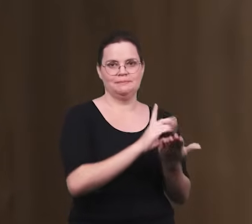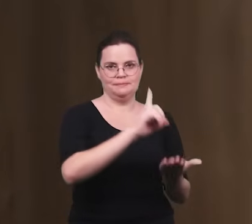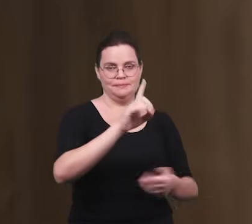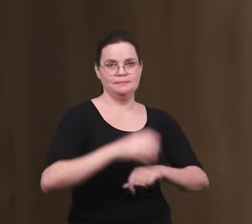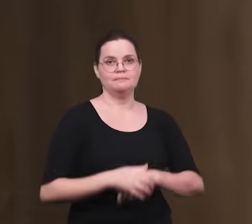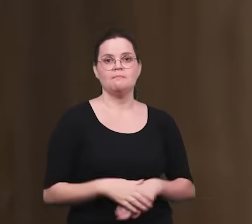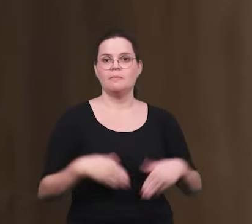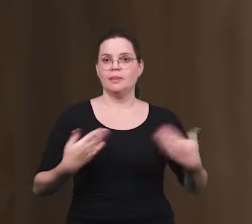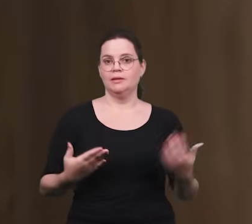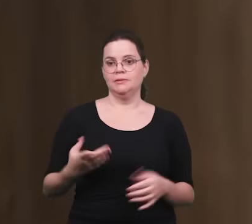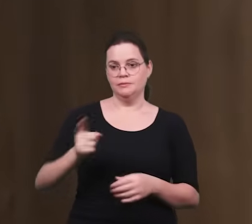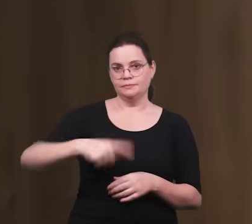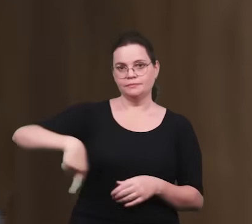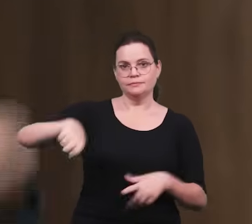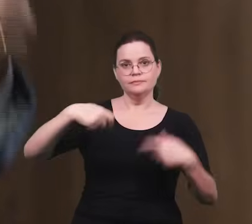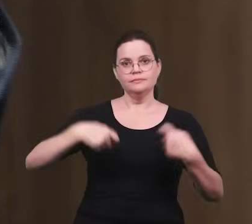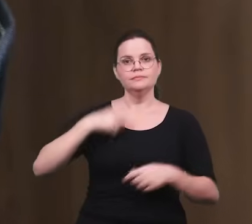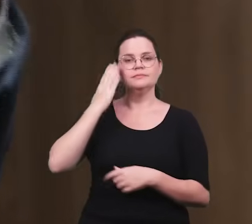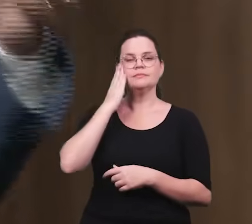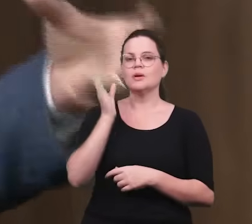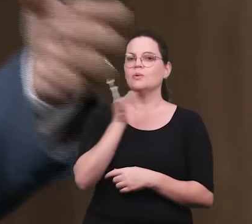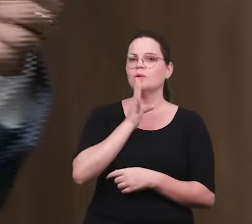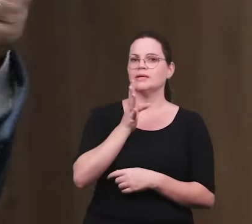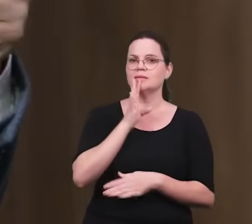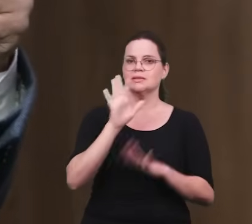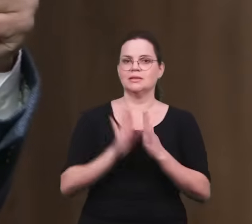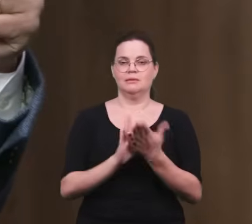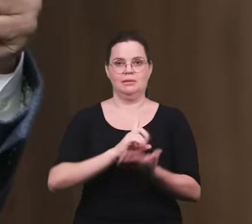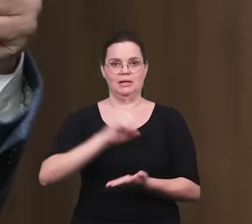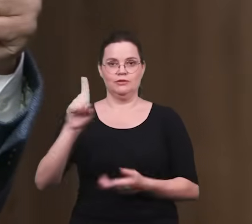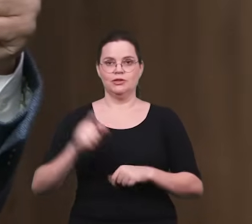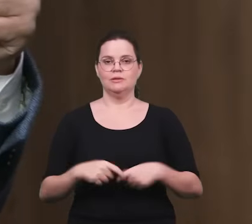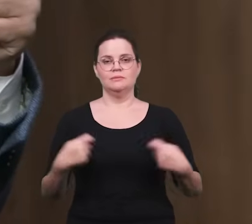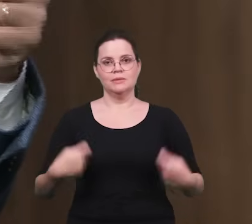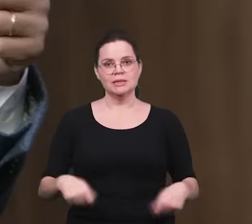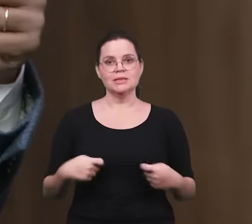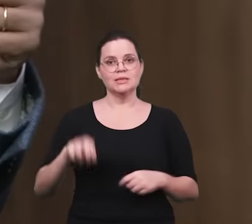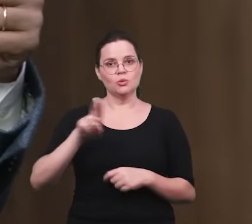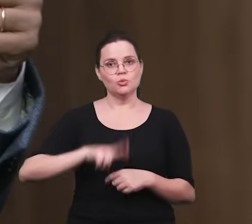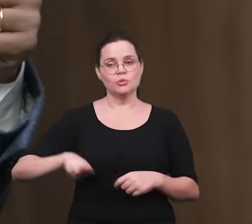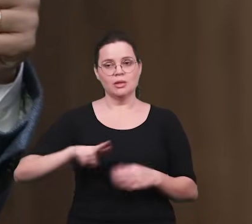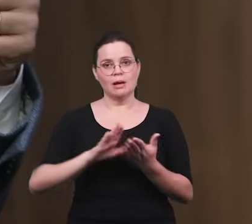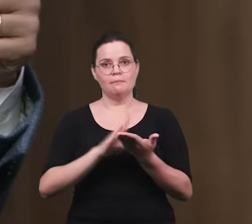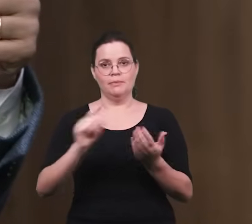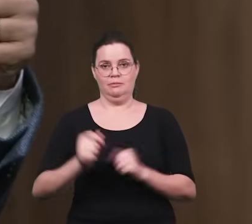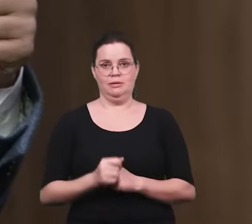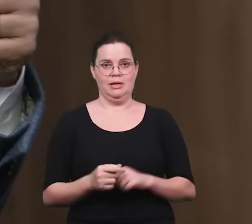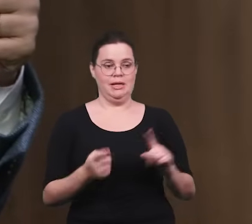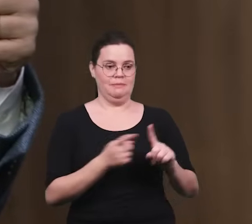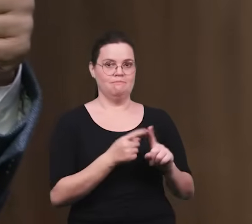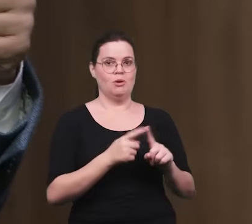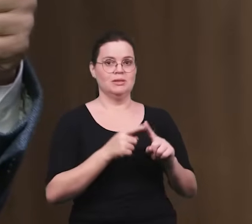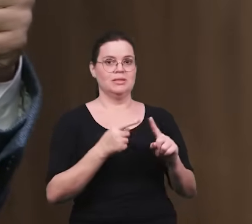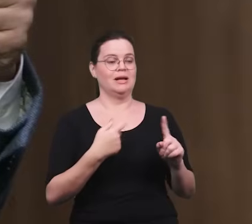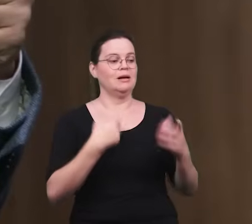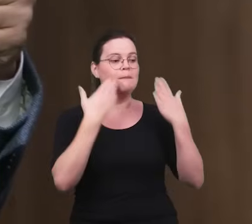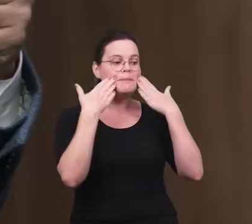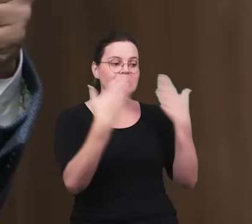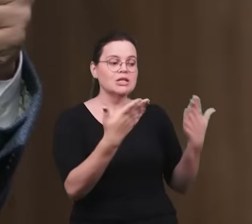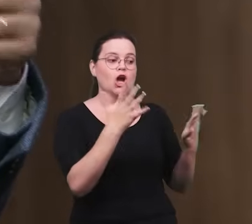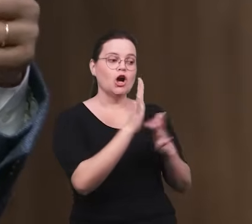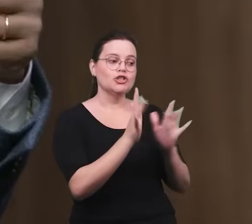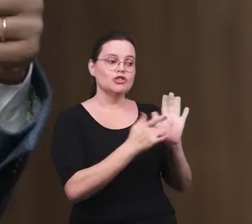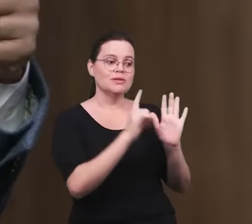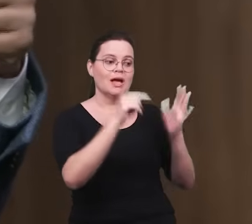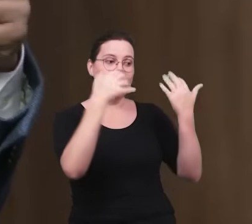Você conhecer as profecias. Você usar a palavra na evangelização. Ele apresenta Jesus como rei aos judeus,